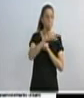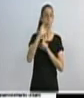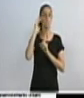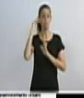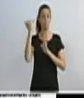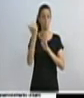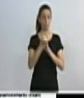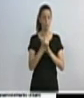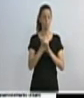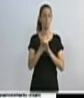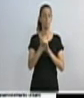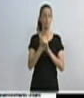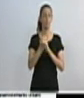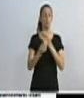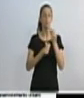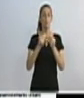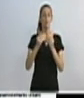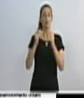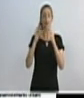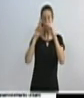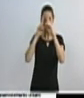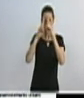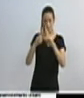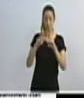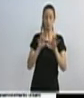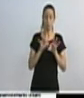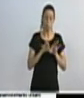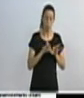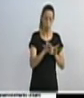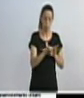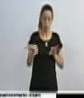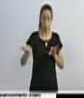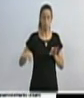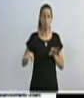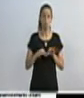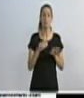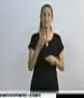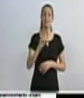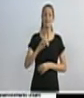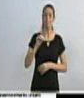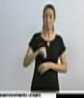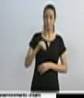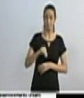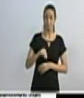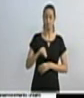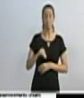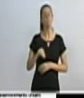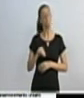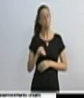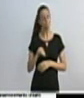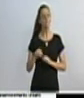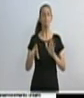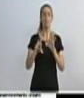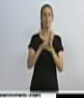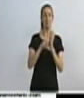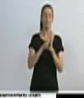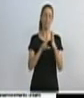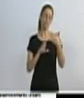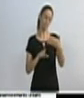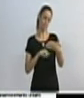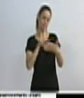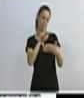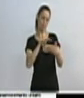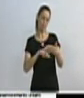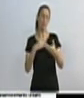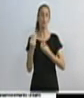em relação às divisas do imóvel de 30 metros. Analisando essa legislação, a gente verifica que os raios